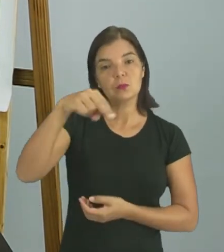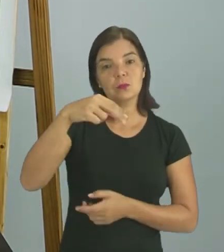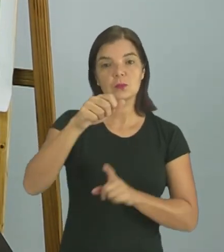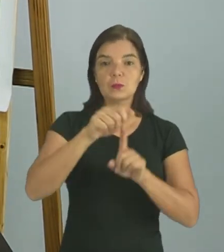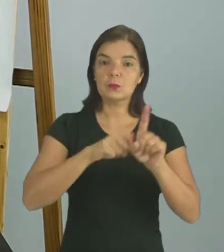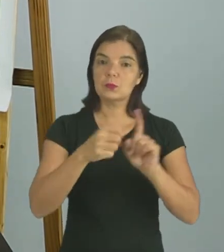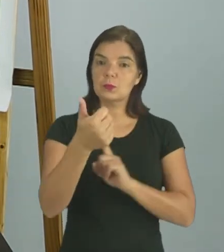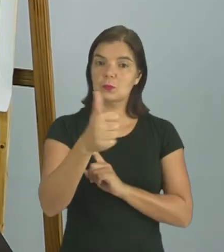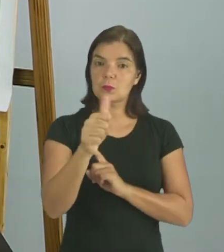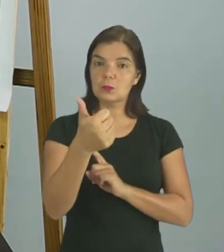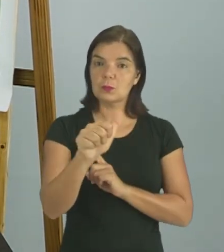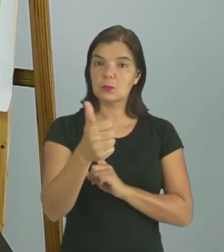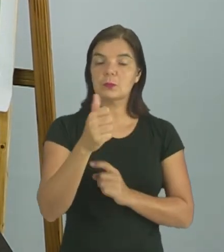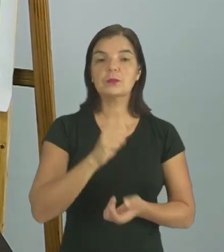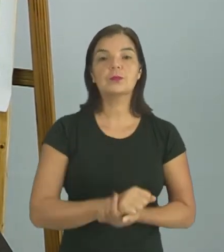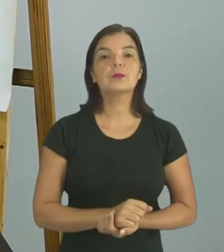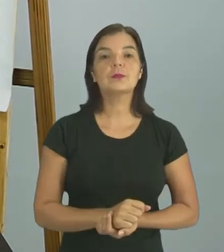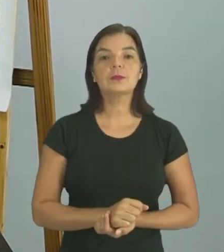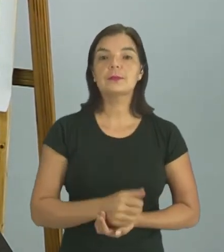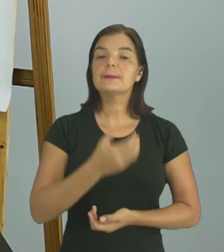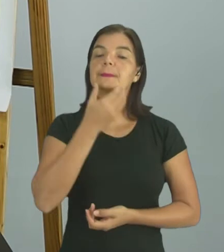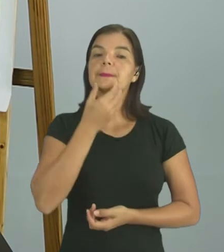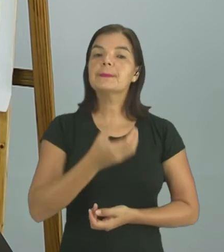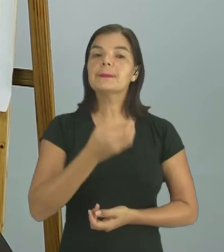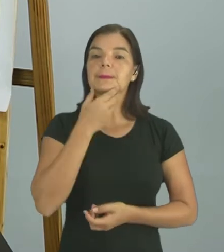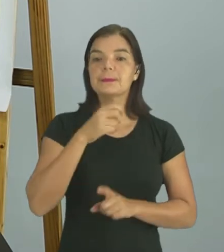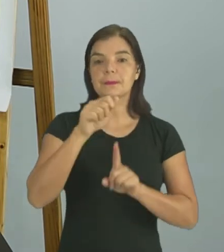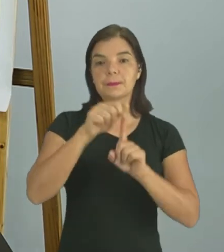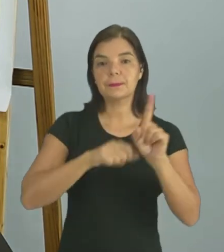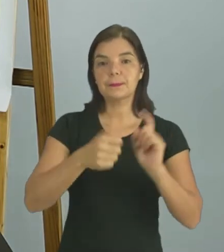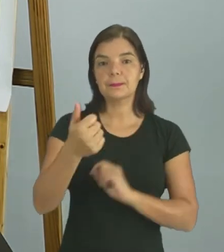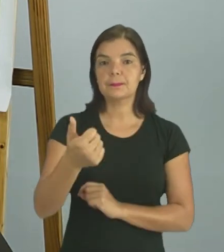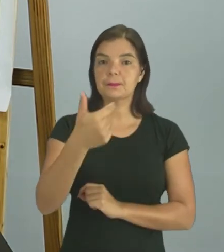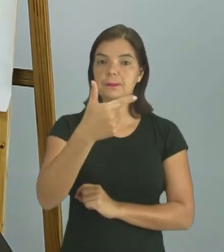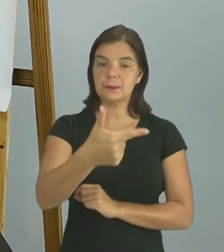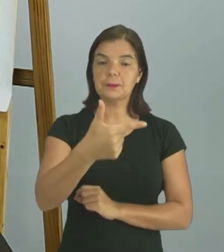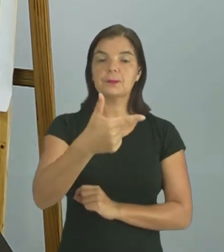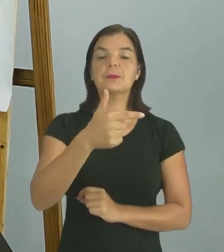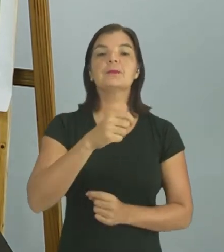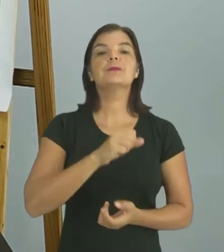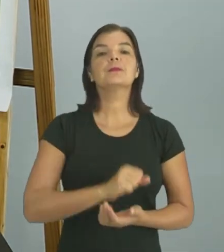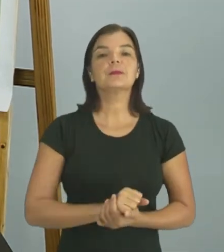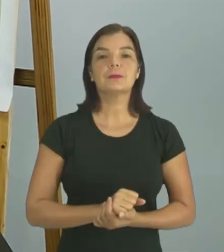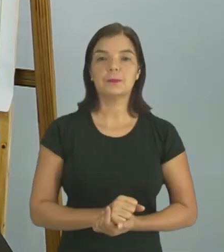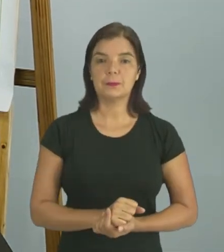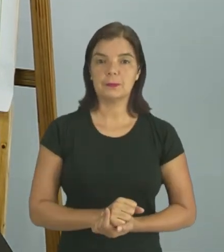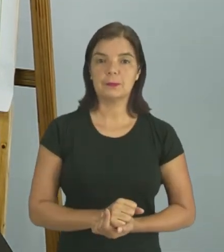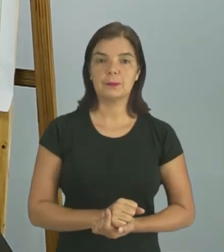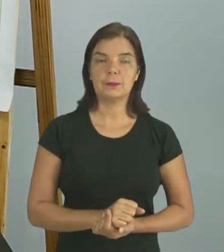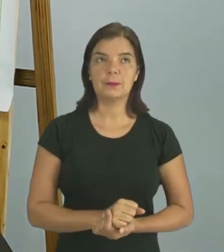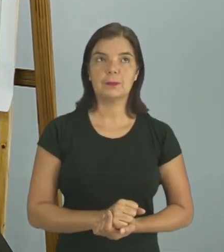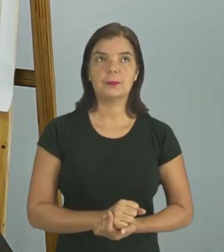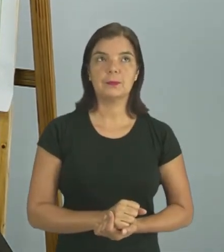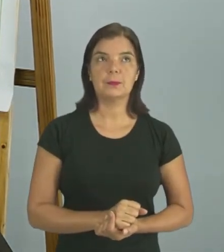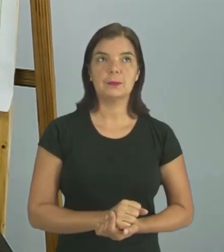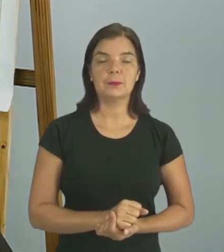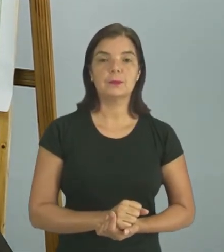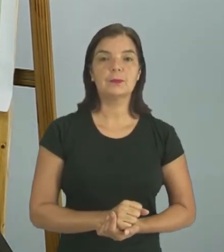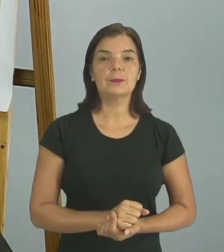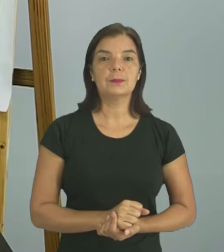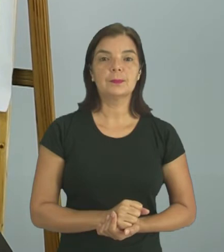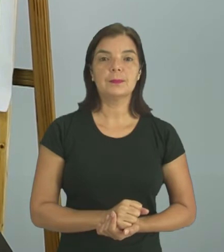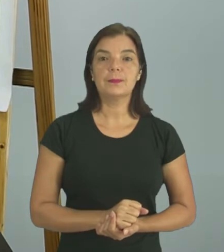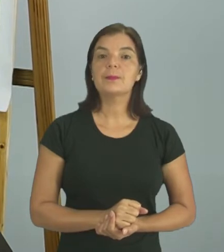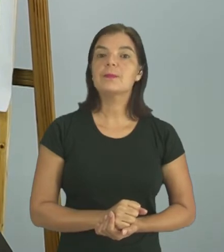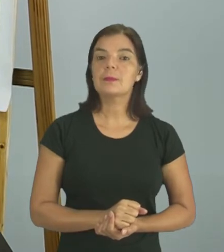novembro, mês 11 e dezembro é o último mês do ano, é o mês